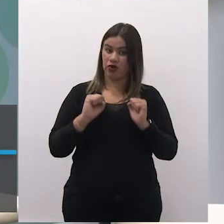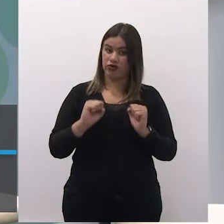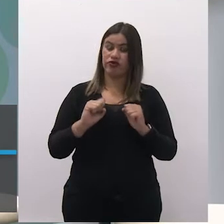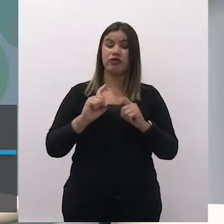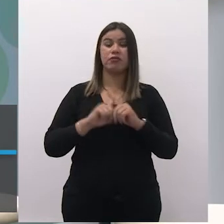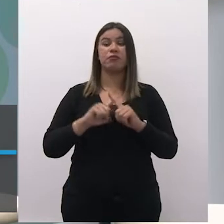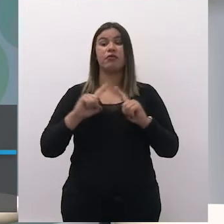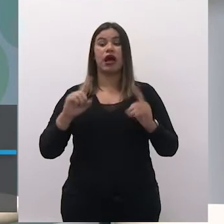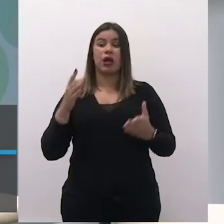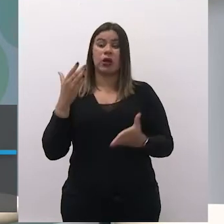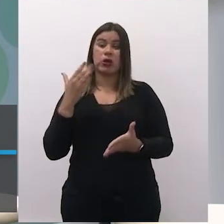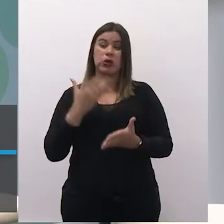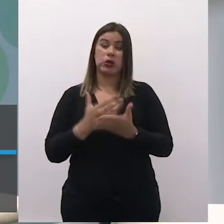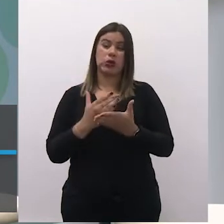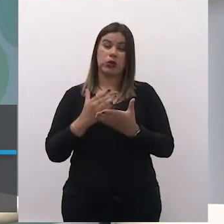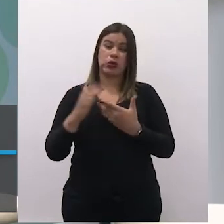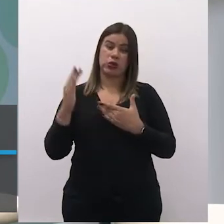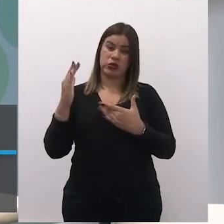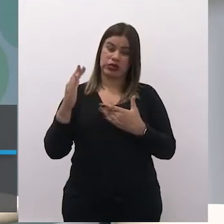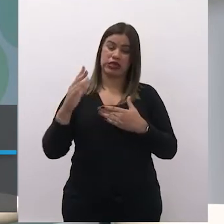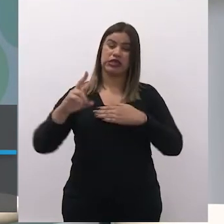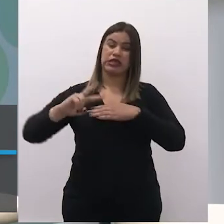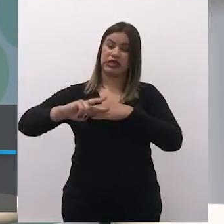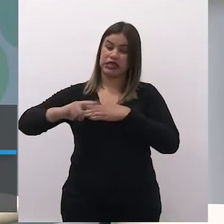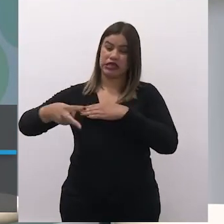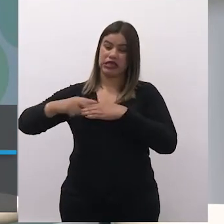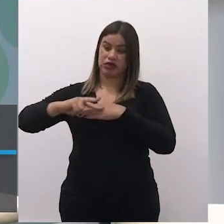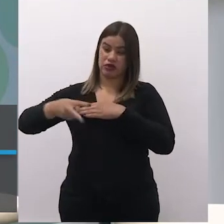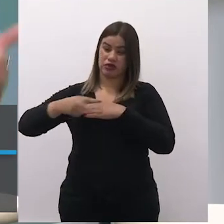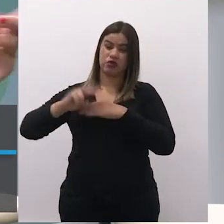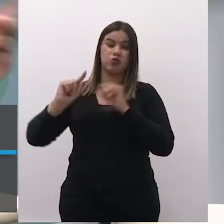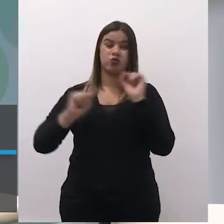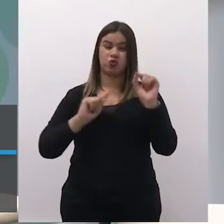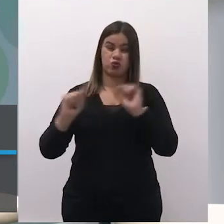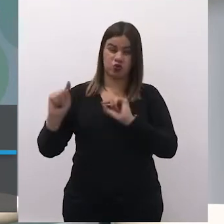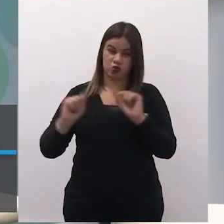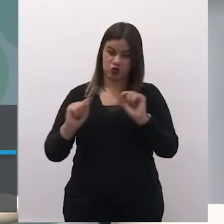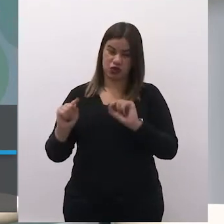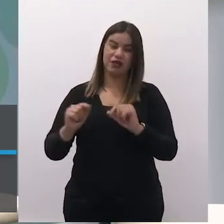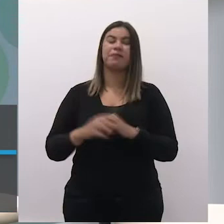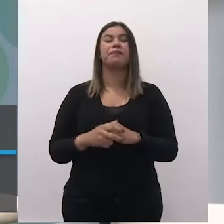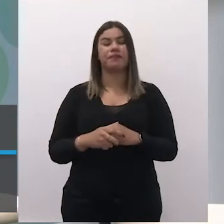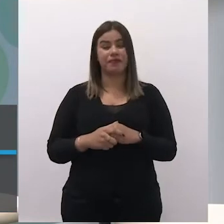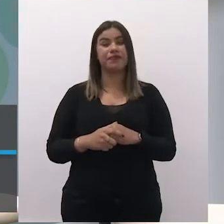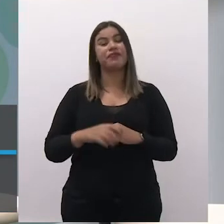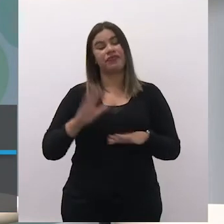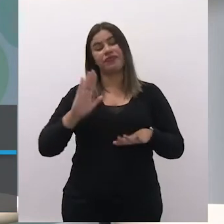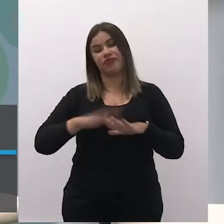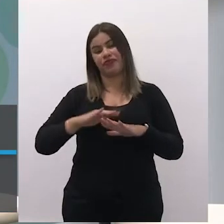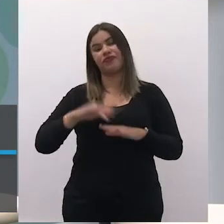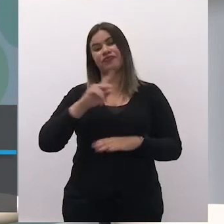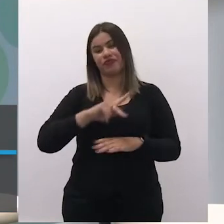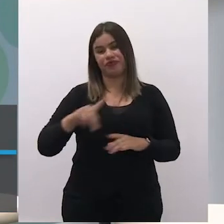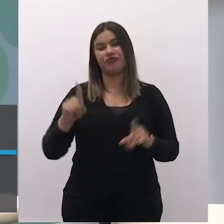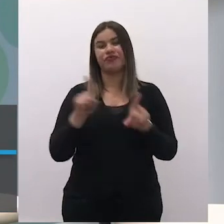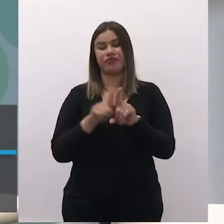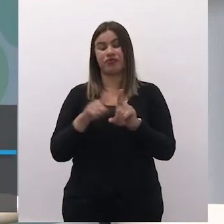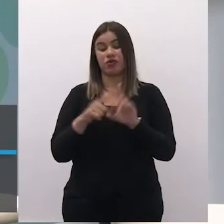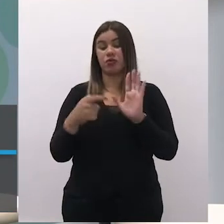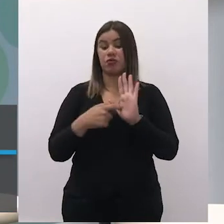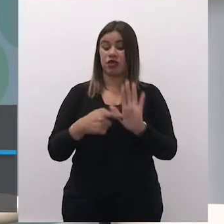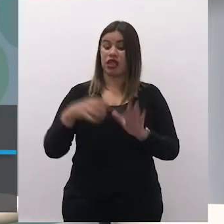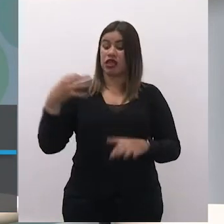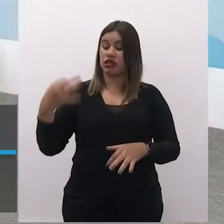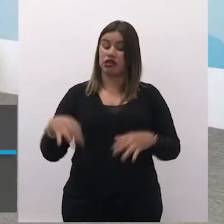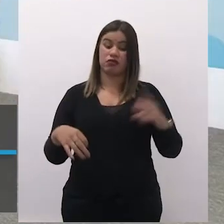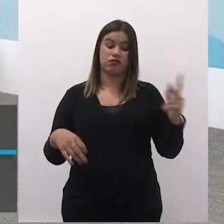também já começa a ter noção das consequências do que ele faz. Aí que entra o trabalho do professor também, né? Mostrar o que é certo e o que é errado.